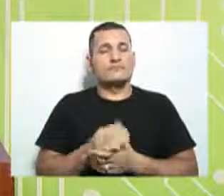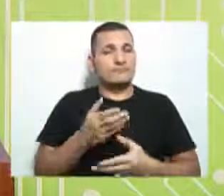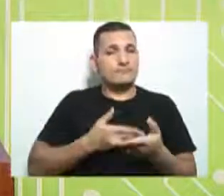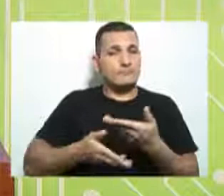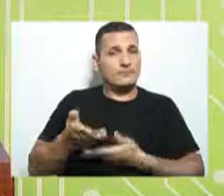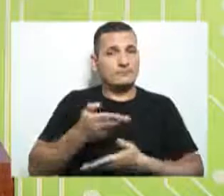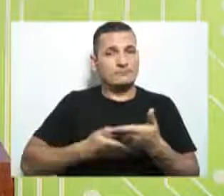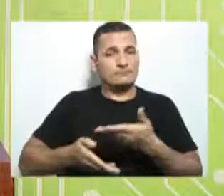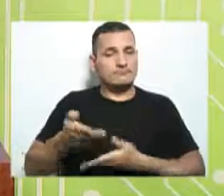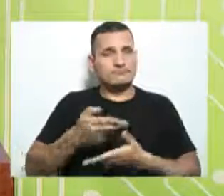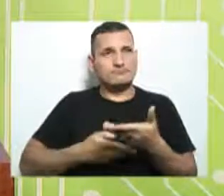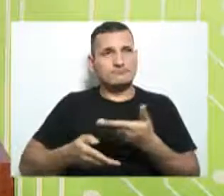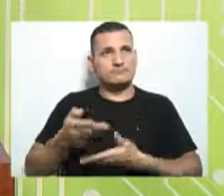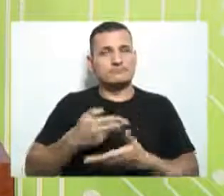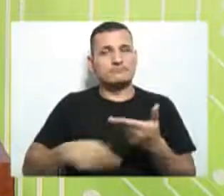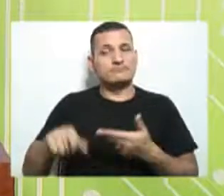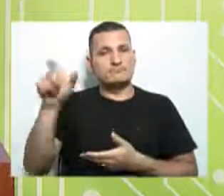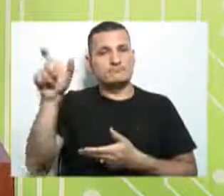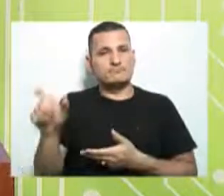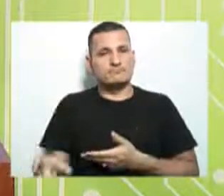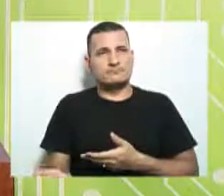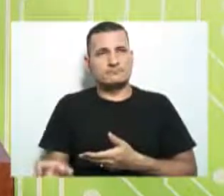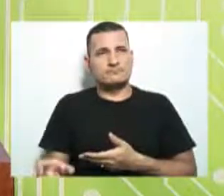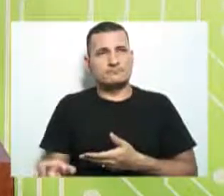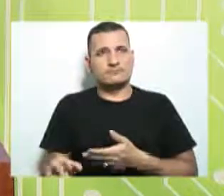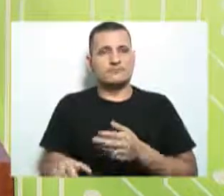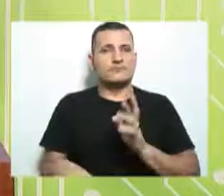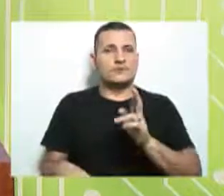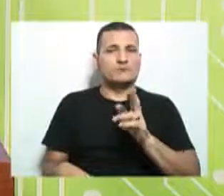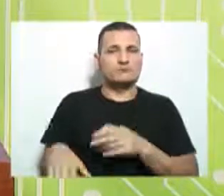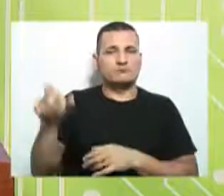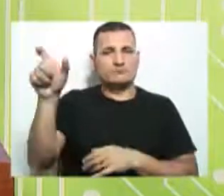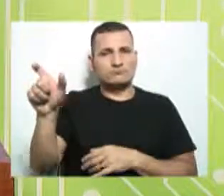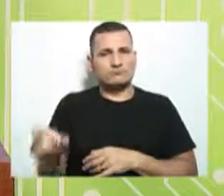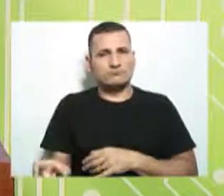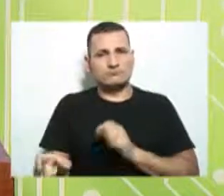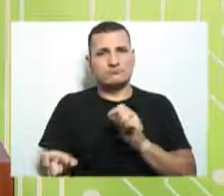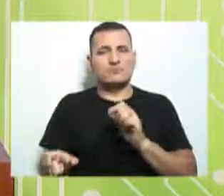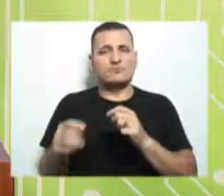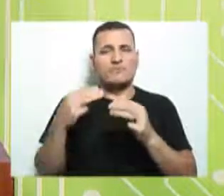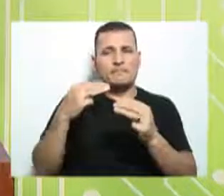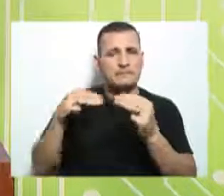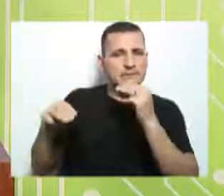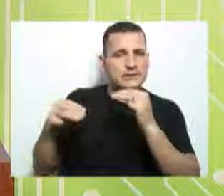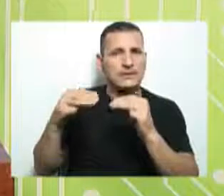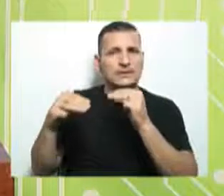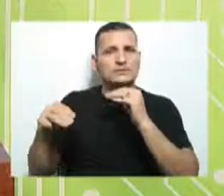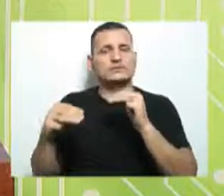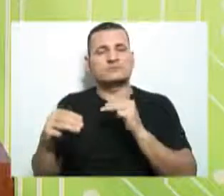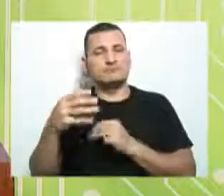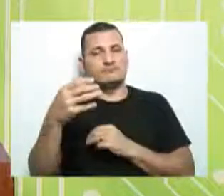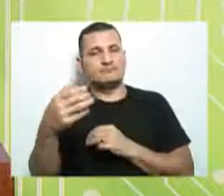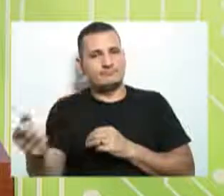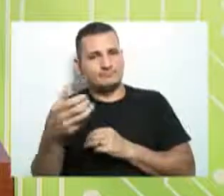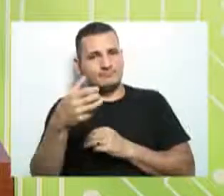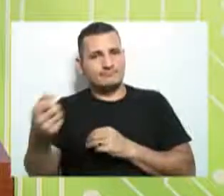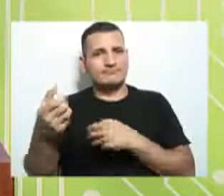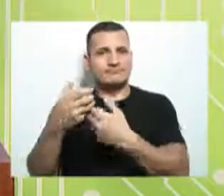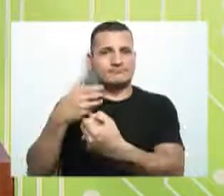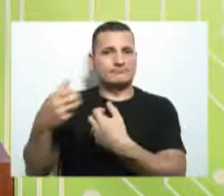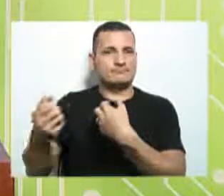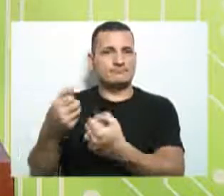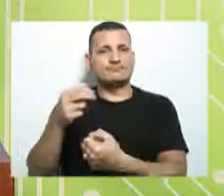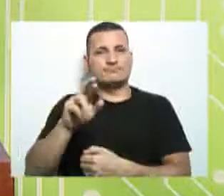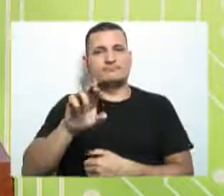relação àquele que você está negociando, com quem você está emitindo a mensagem, o teu receptor, aquele que está recebendo a